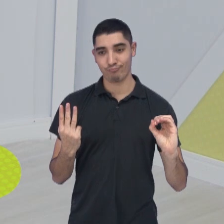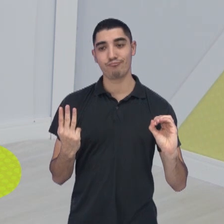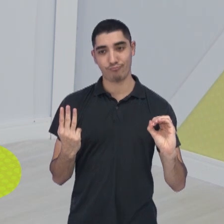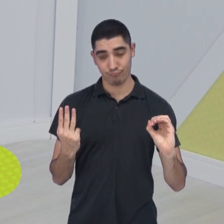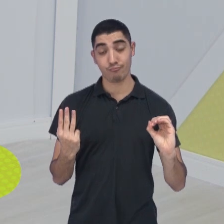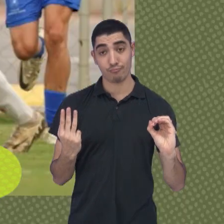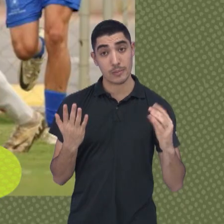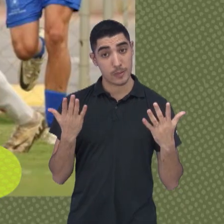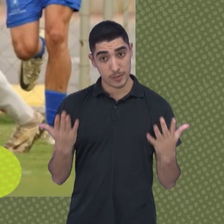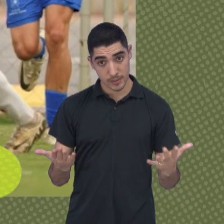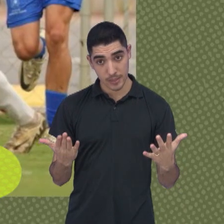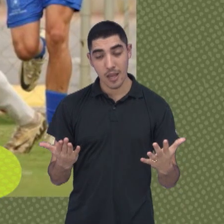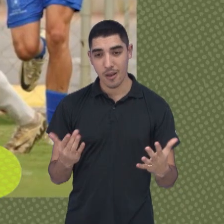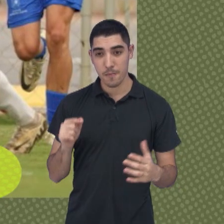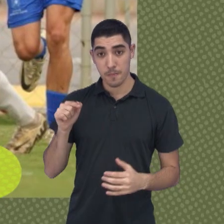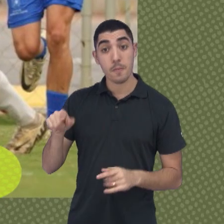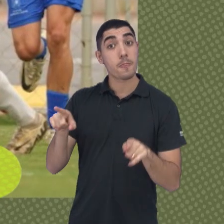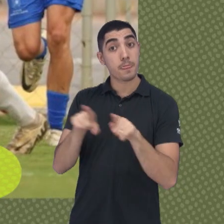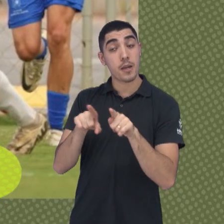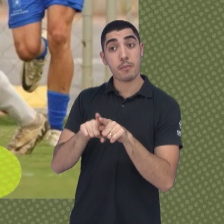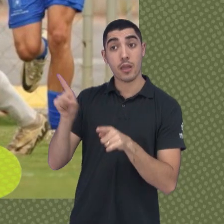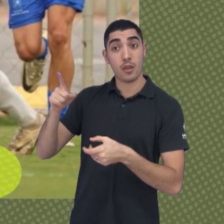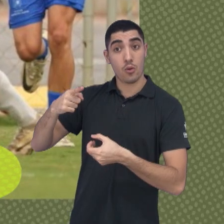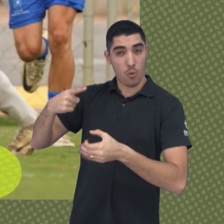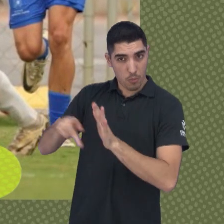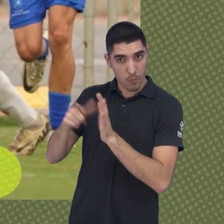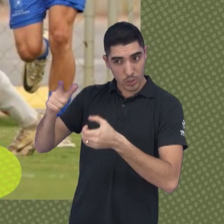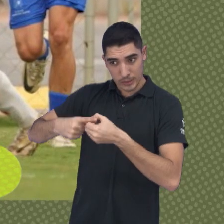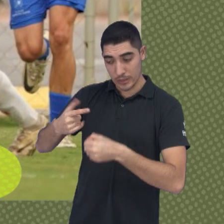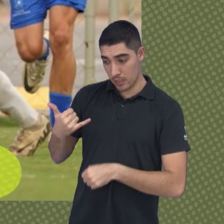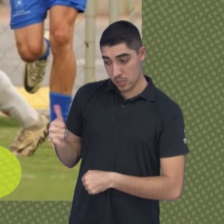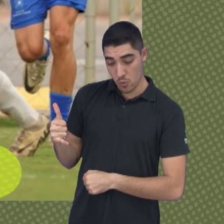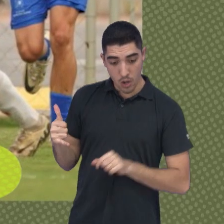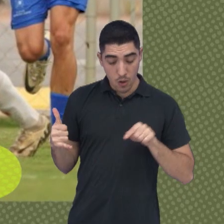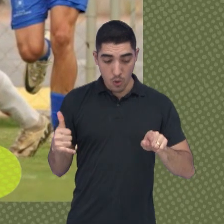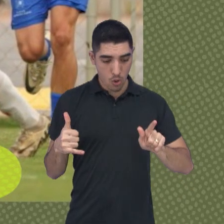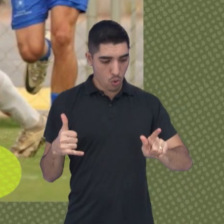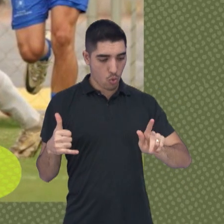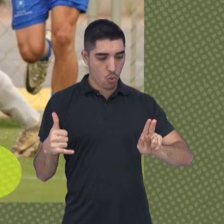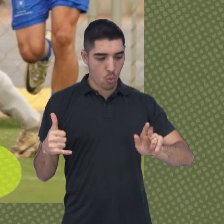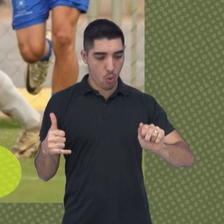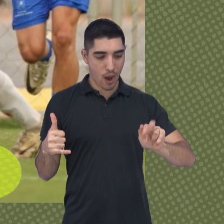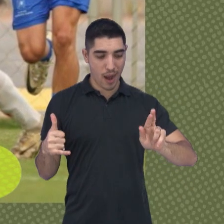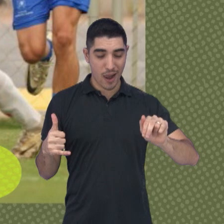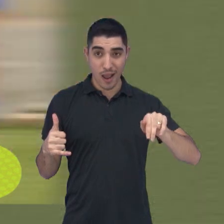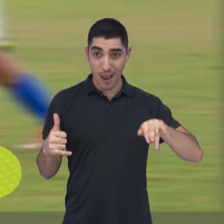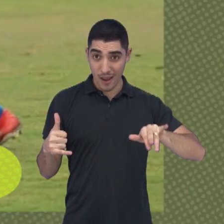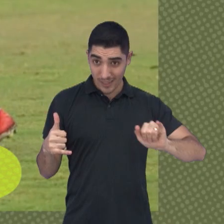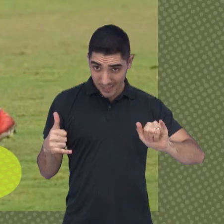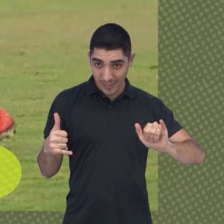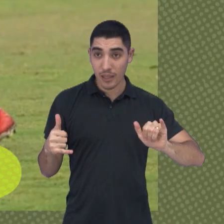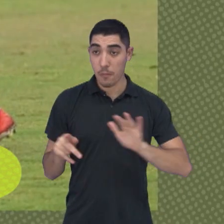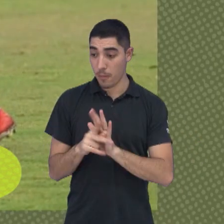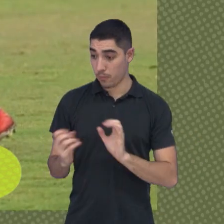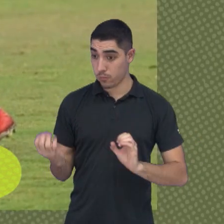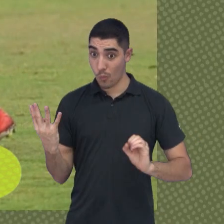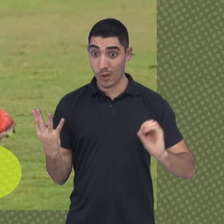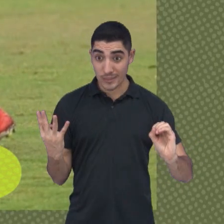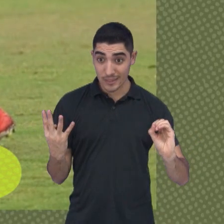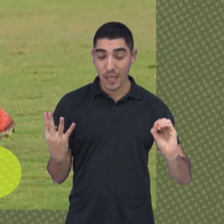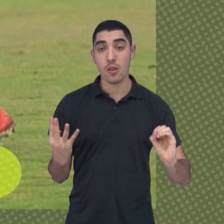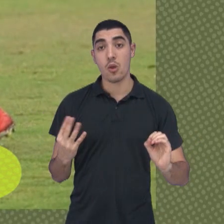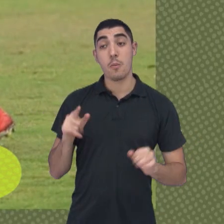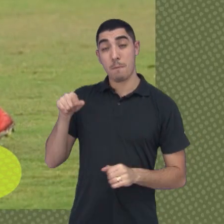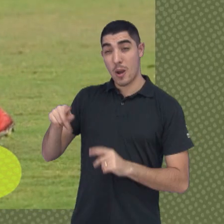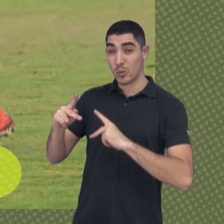a goleada do Ituano para cima do Guarani por 4-0 em Itu, o São José acaba sendo o lanterna do grupo com apenas